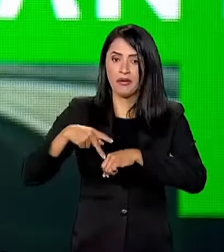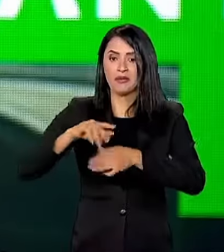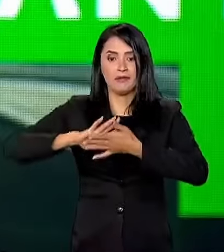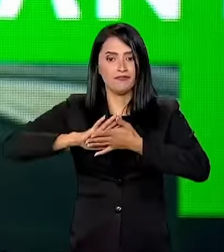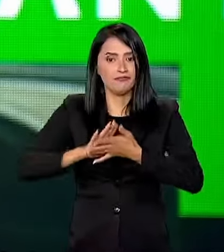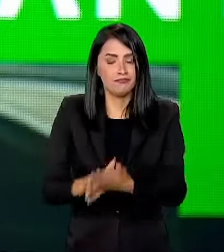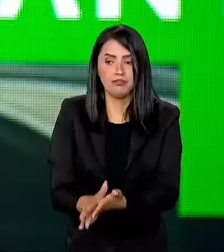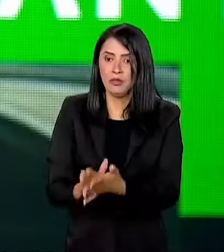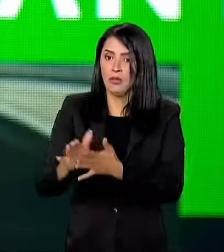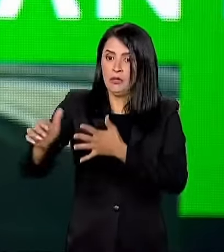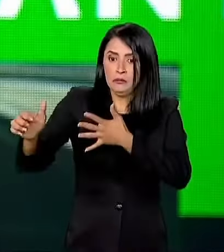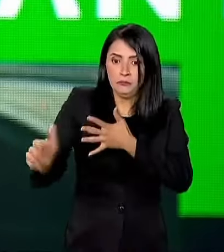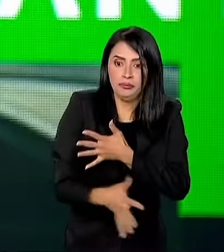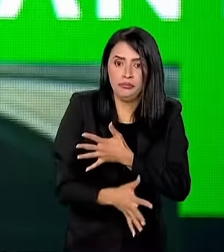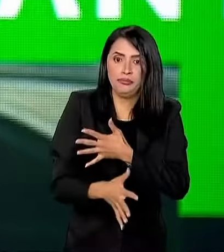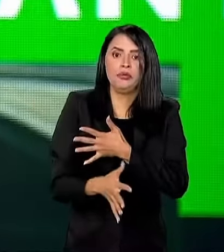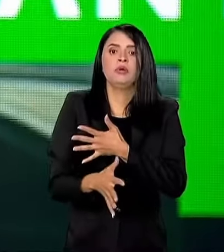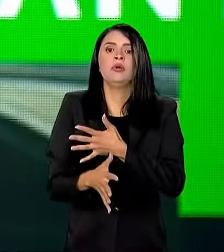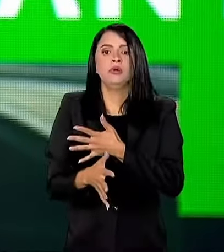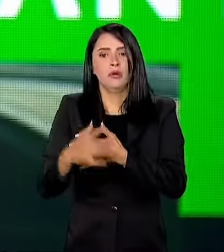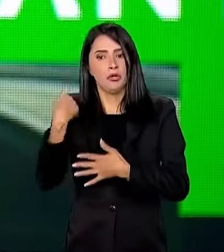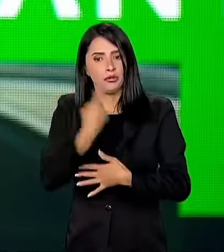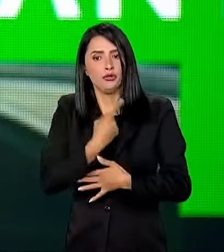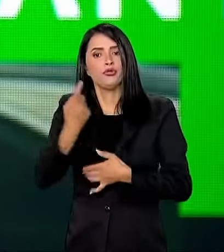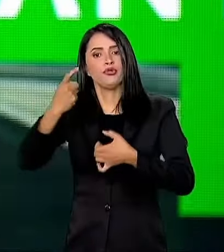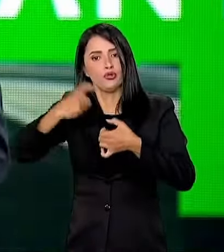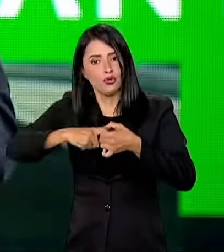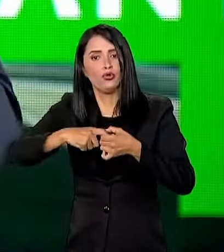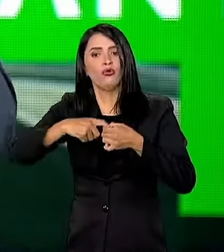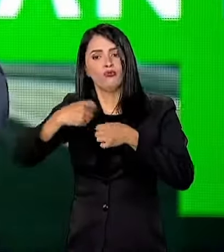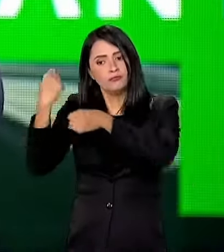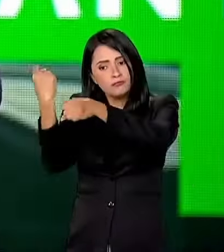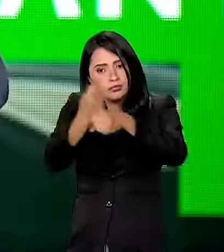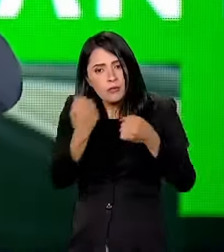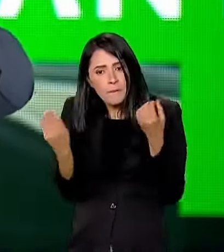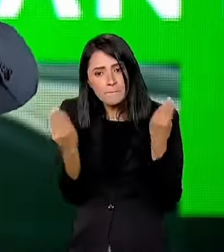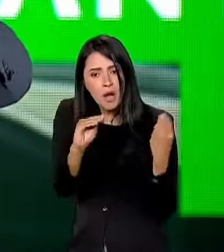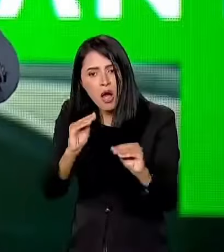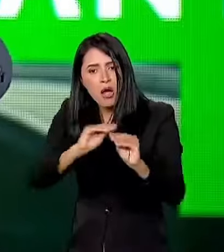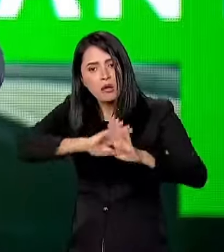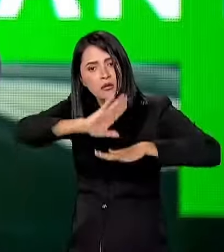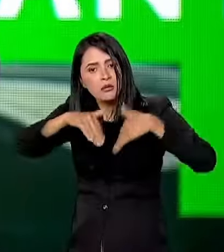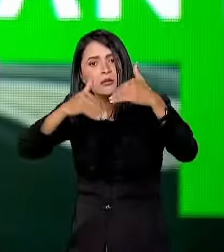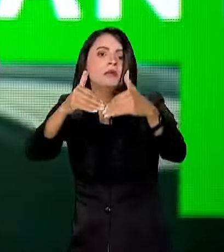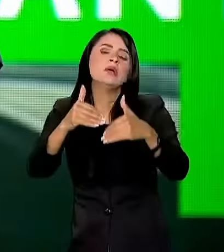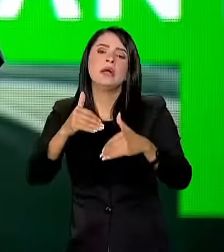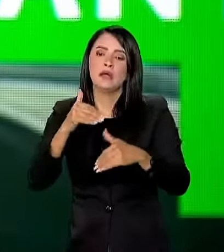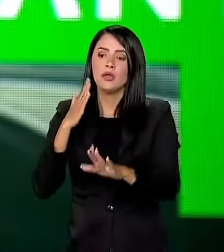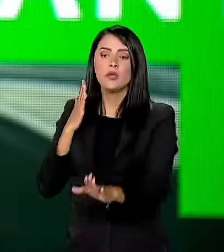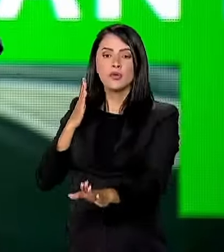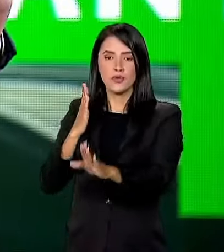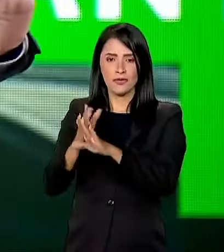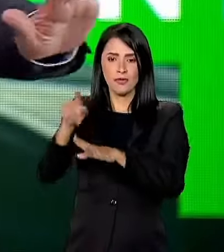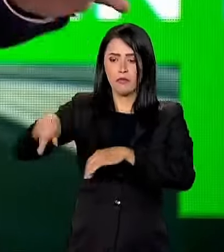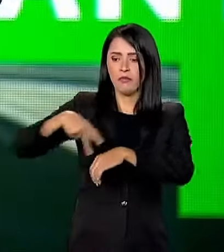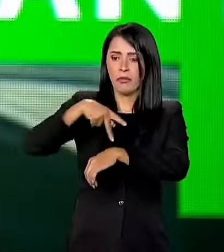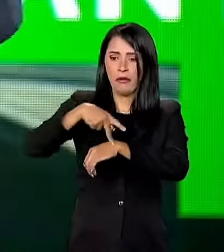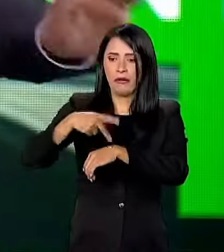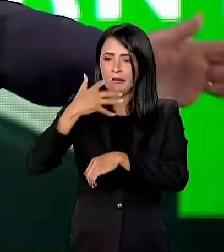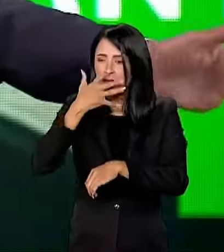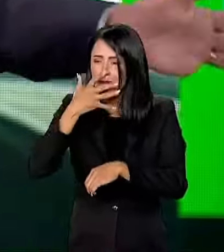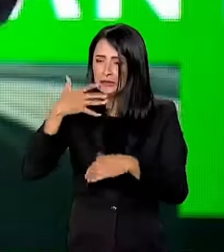Destruído. Nós estamos reconstruindo o país. E eu tenho dito, nós encontramos o país destruído,